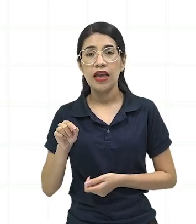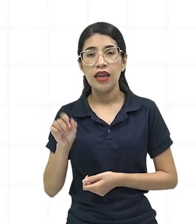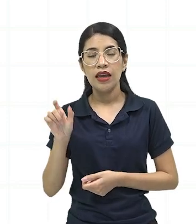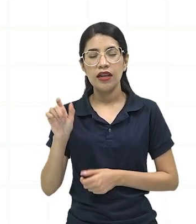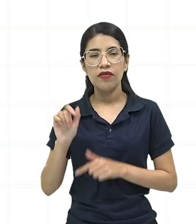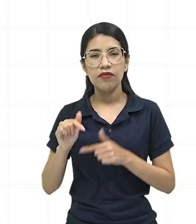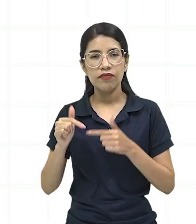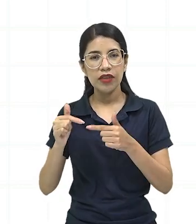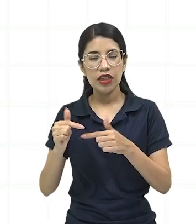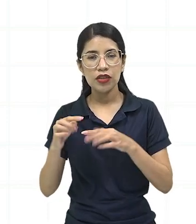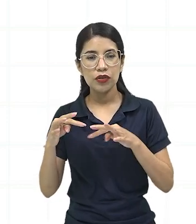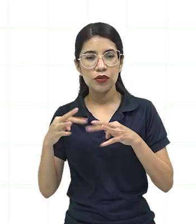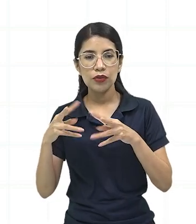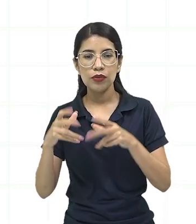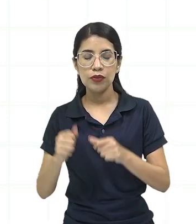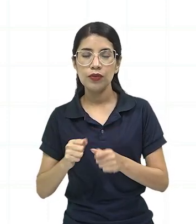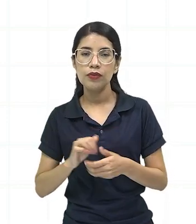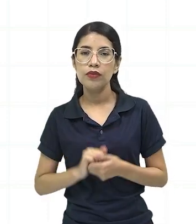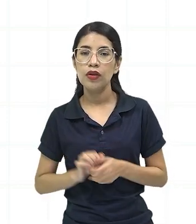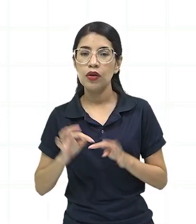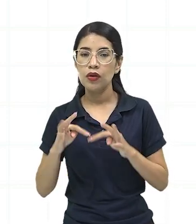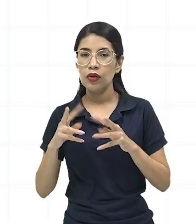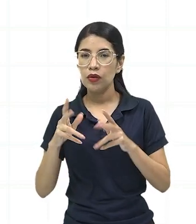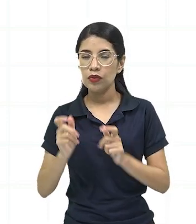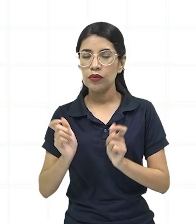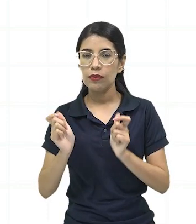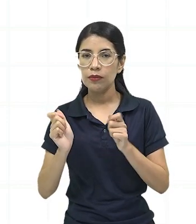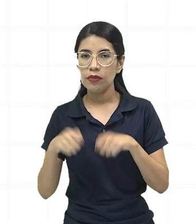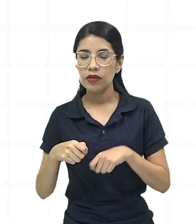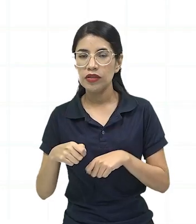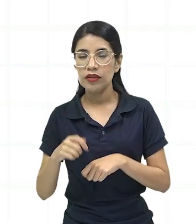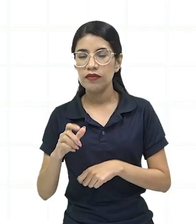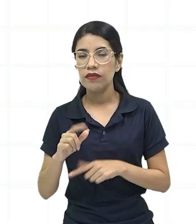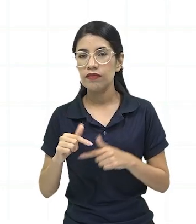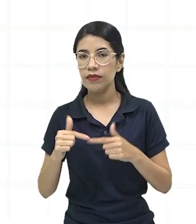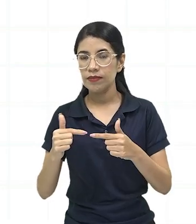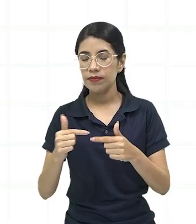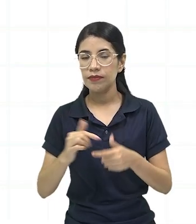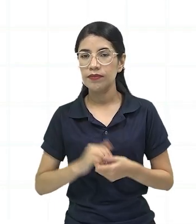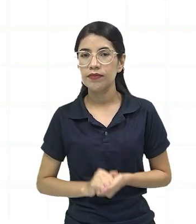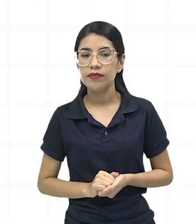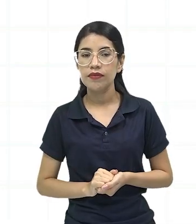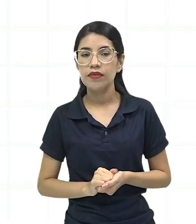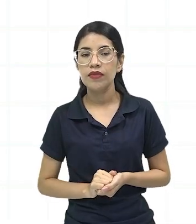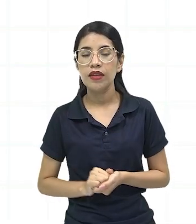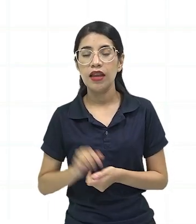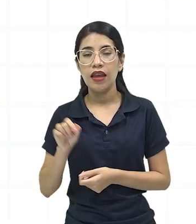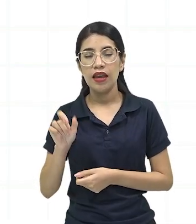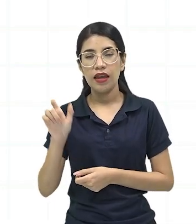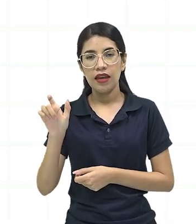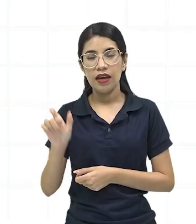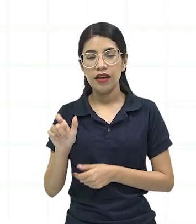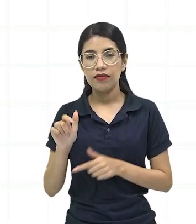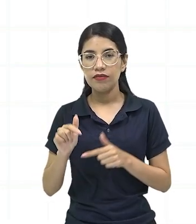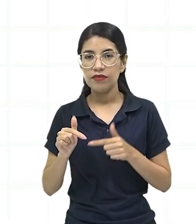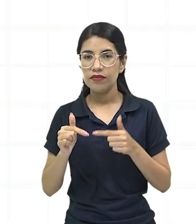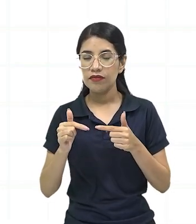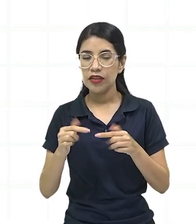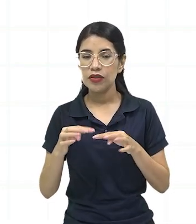tudo, tudo estava ao seu alcance. Vamos juntar, ele fez tudo quanto estava ao